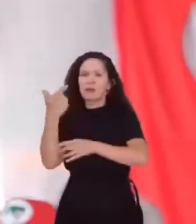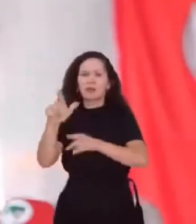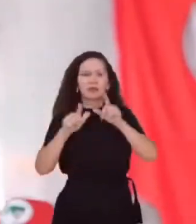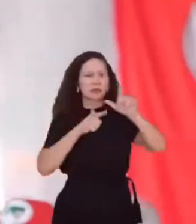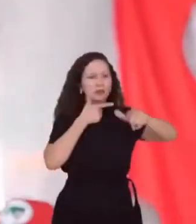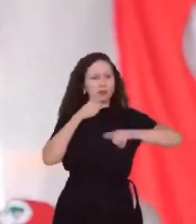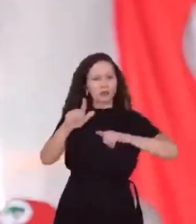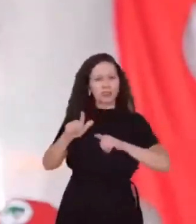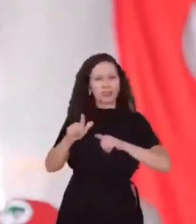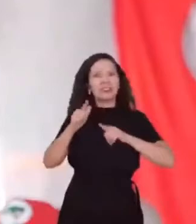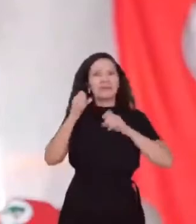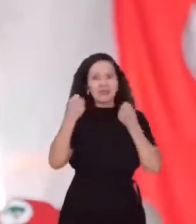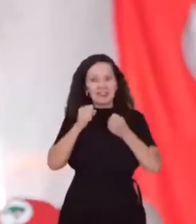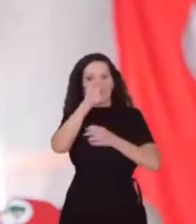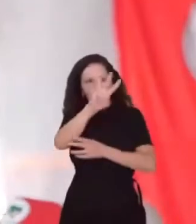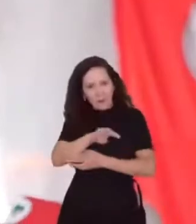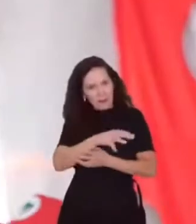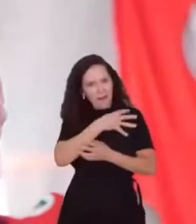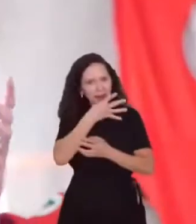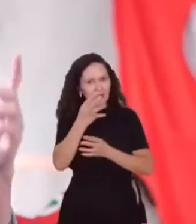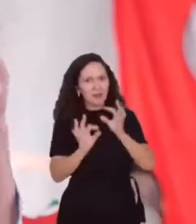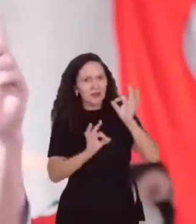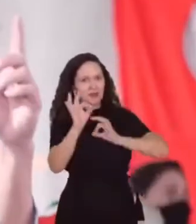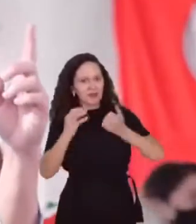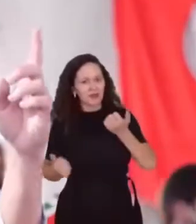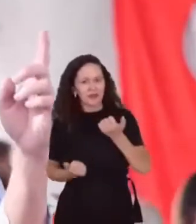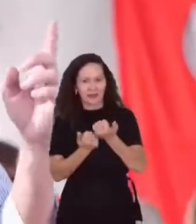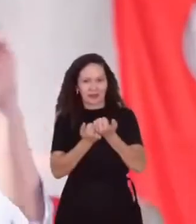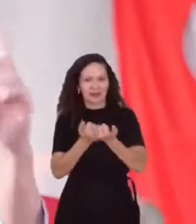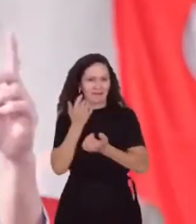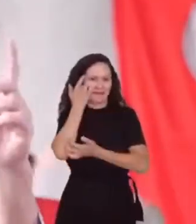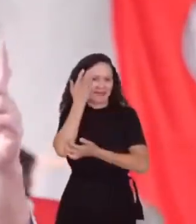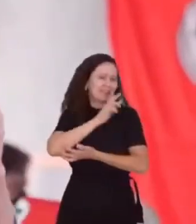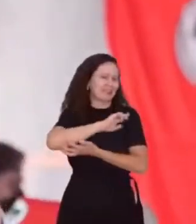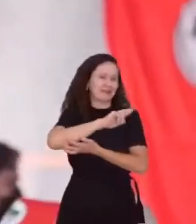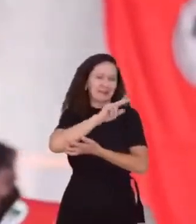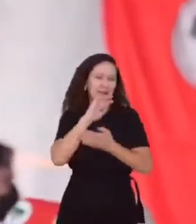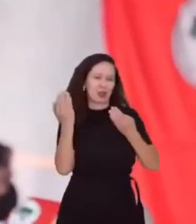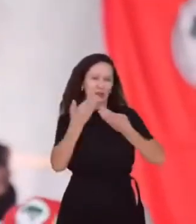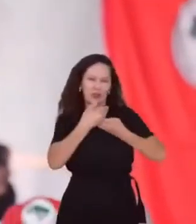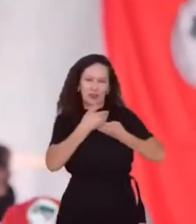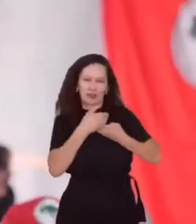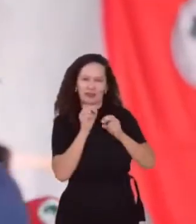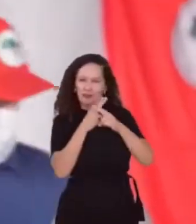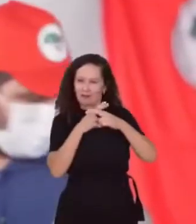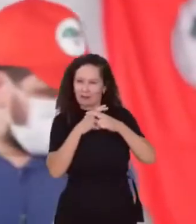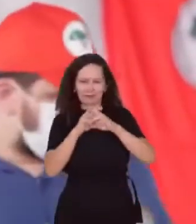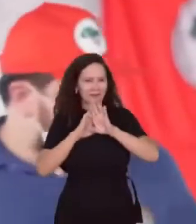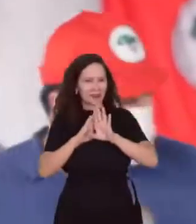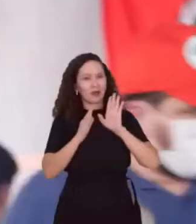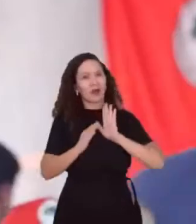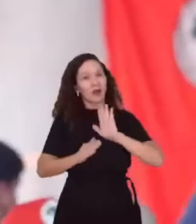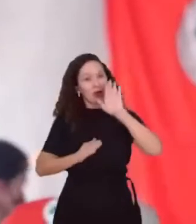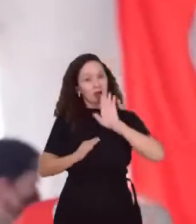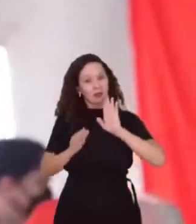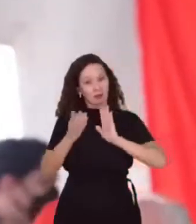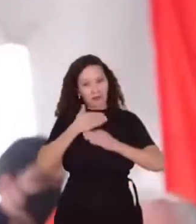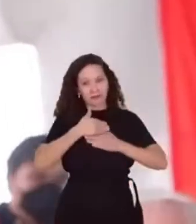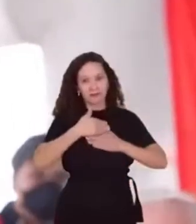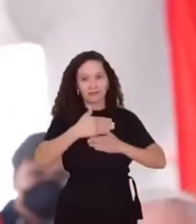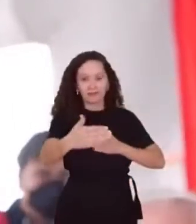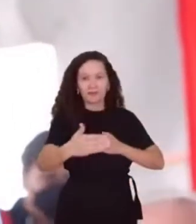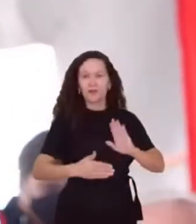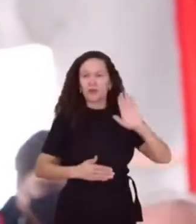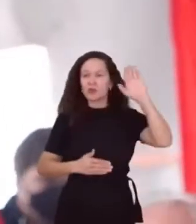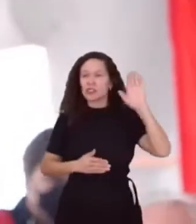grande organização. Não vai ser fácil combater o fascismo e o nazismo. A campanha que nós vamos ter pela frente vai ser uma campanha dura. Mas eu sei que